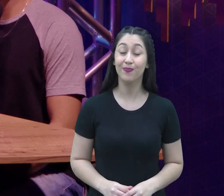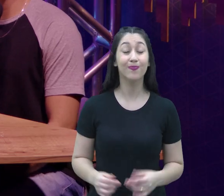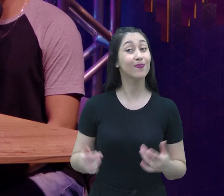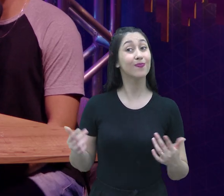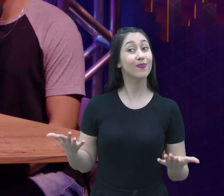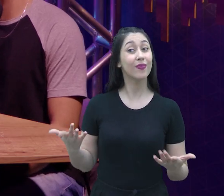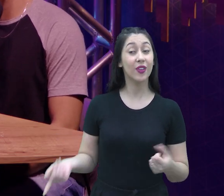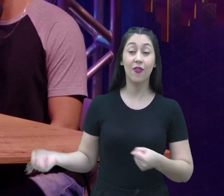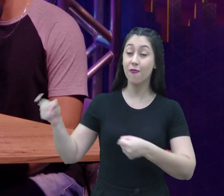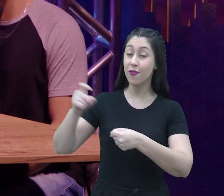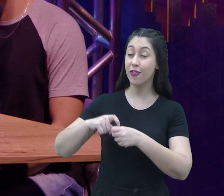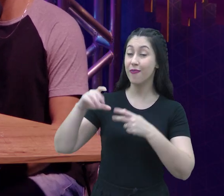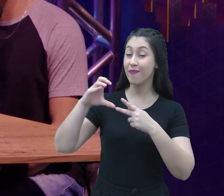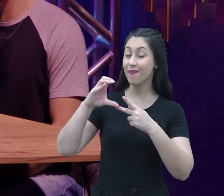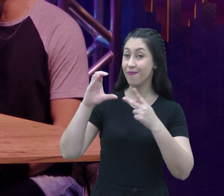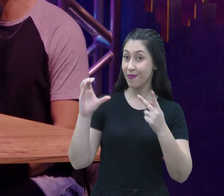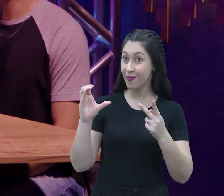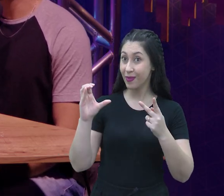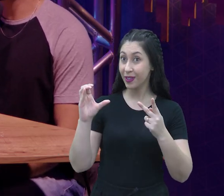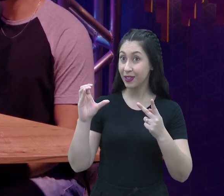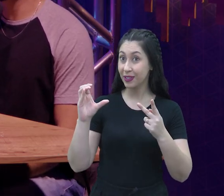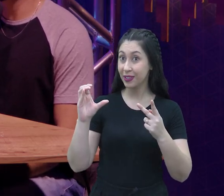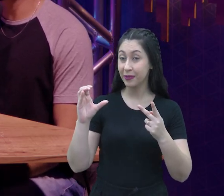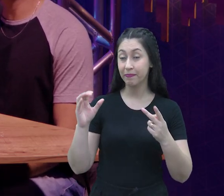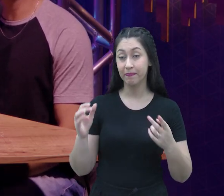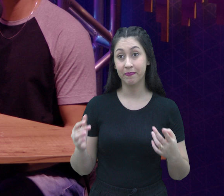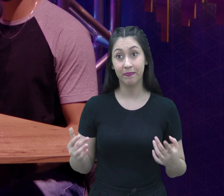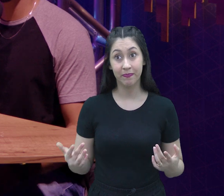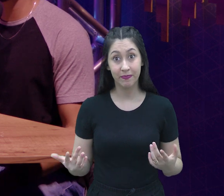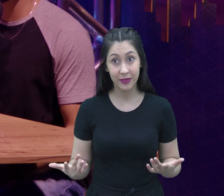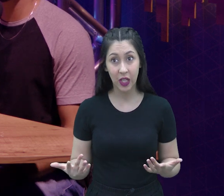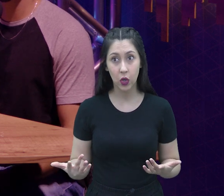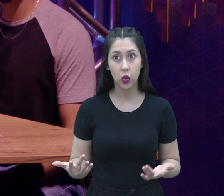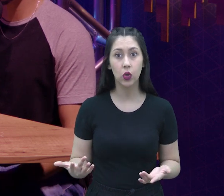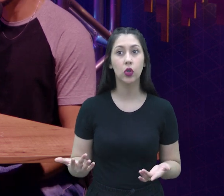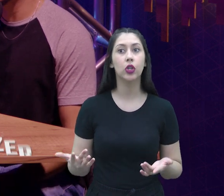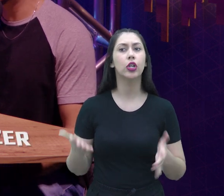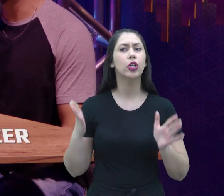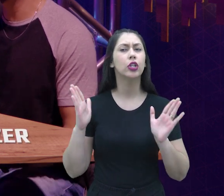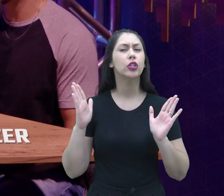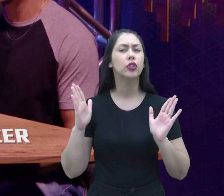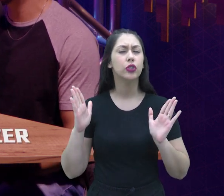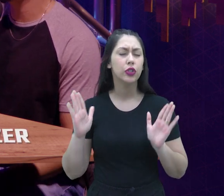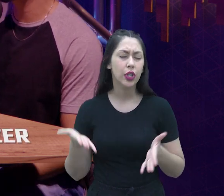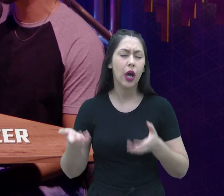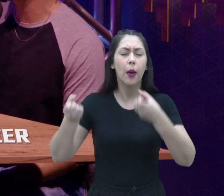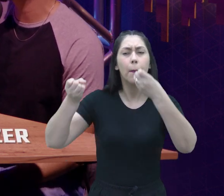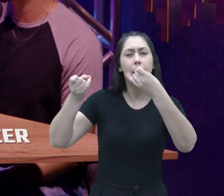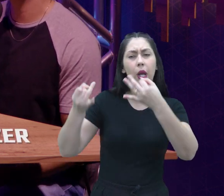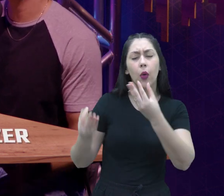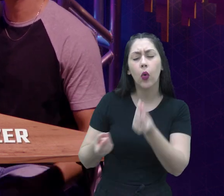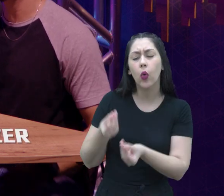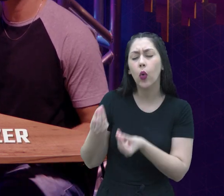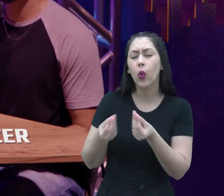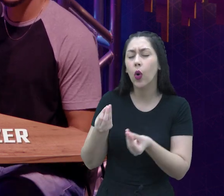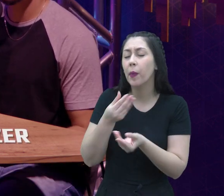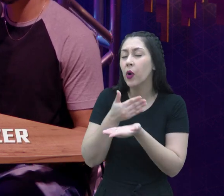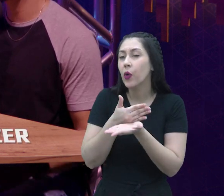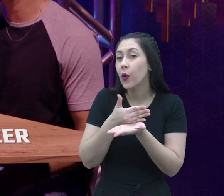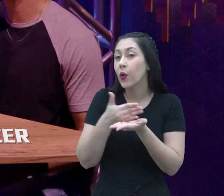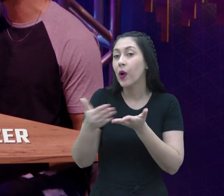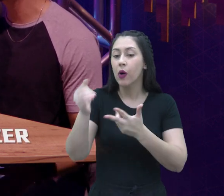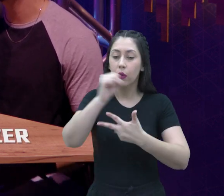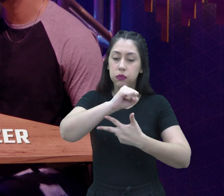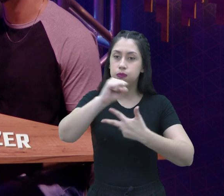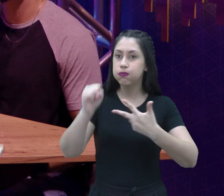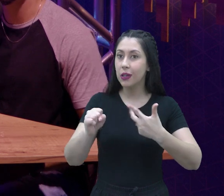É isso aí, galera, de volta como pode ser. E a gente falou um pouquinho da origem, né, dos 3 poderes, o que acontece quando